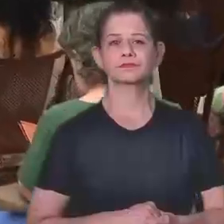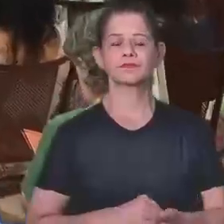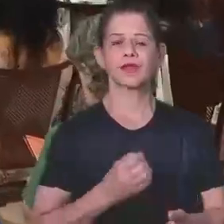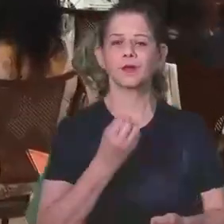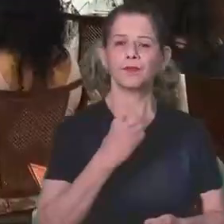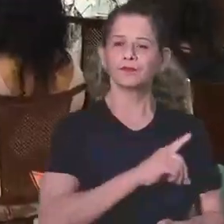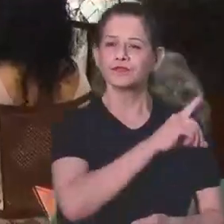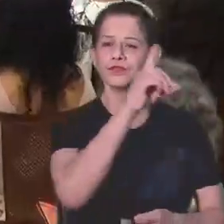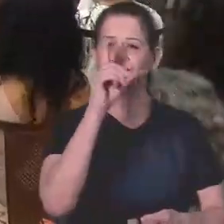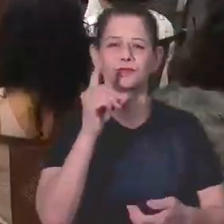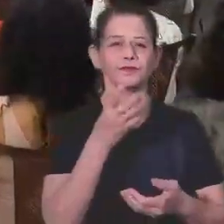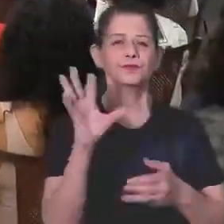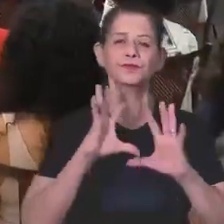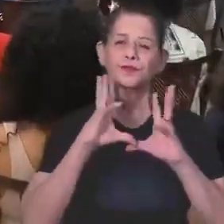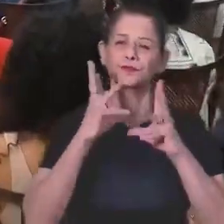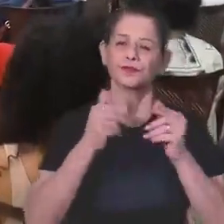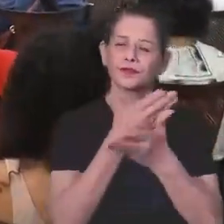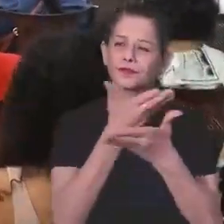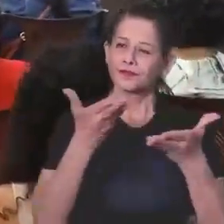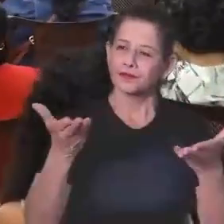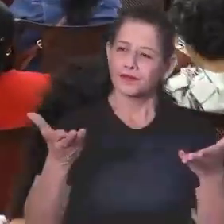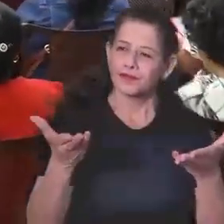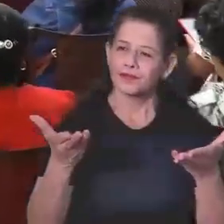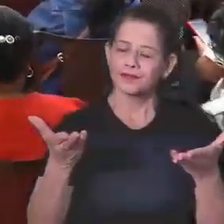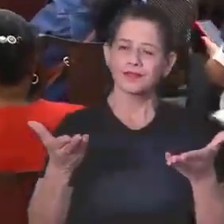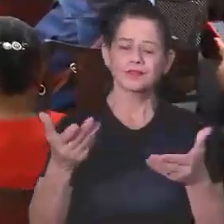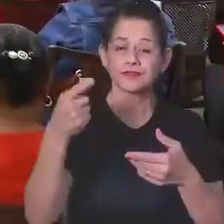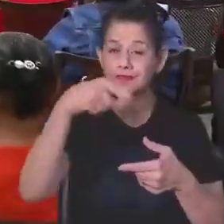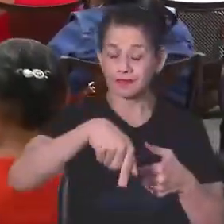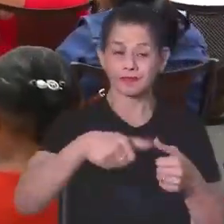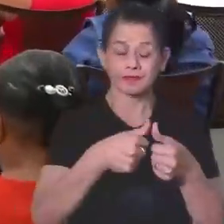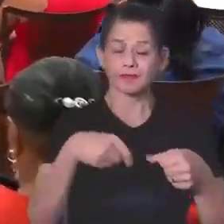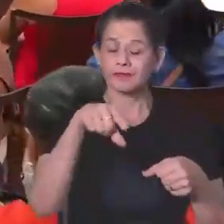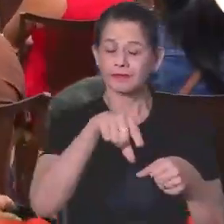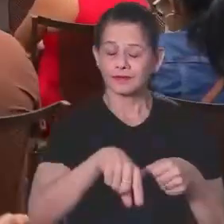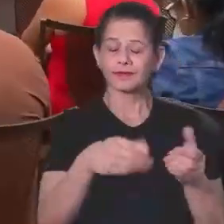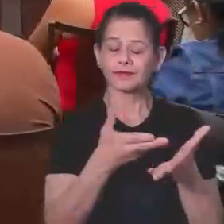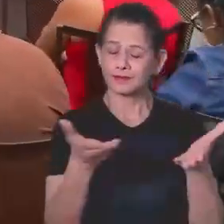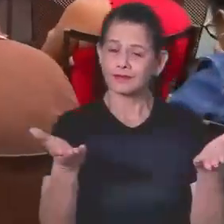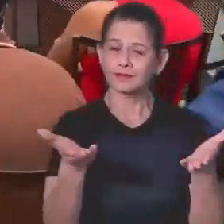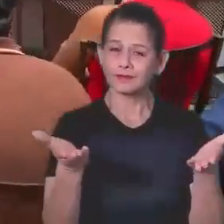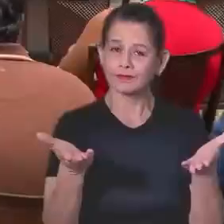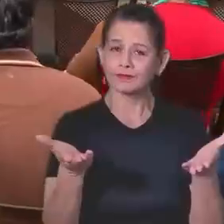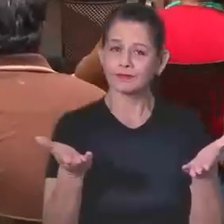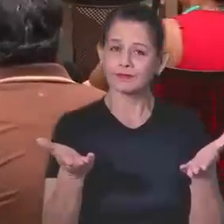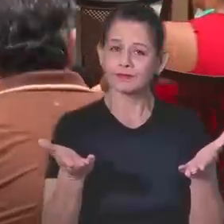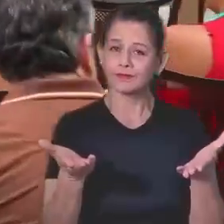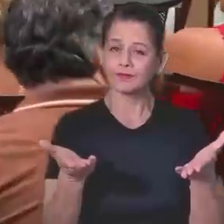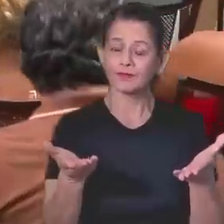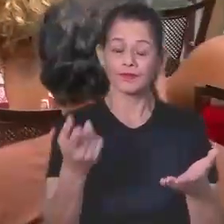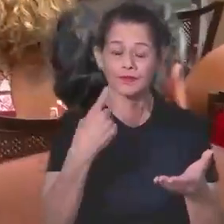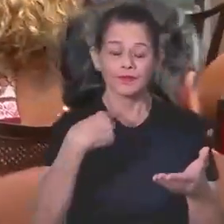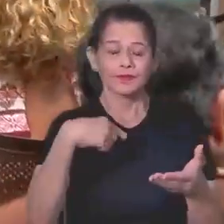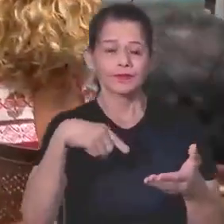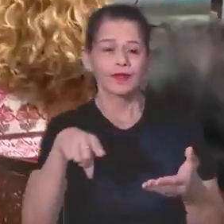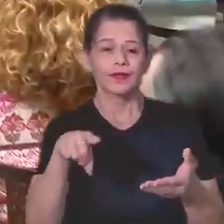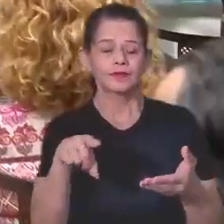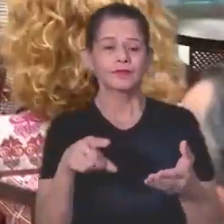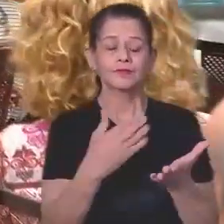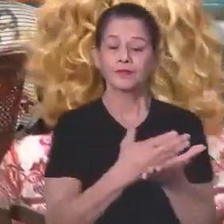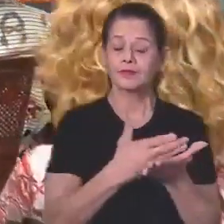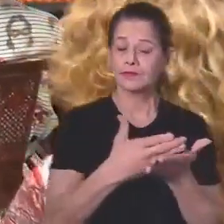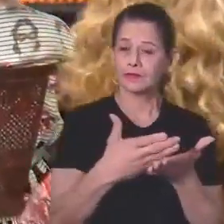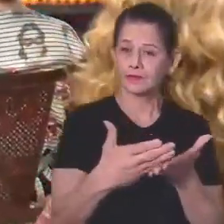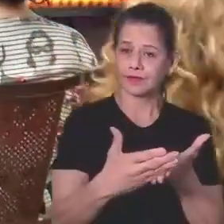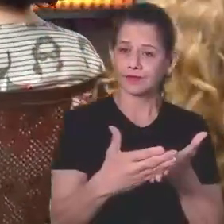Caminhos para uma escrita negra feminina. Dona Rosinha, Niara Crispim e Camila Vieira. A roda de conversa